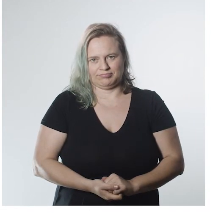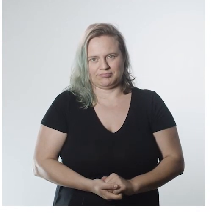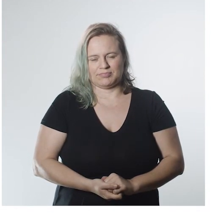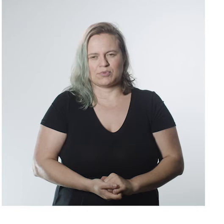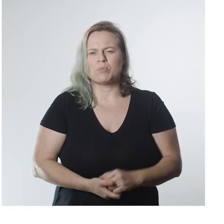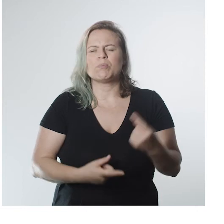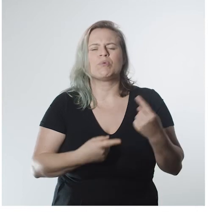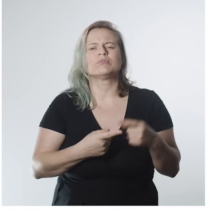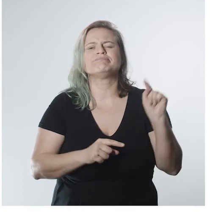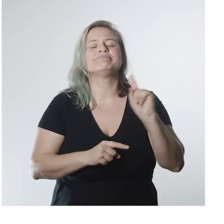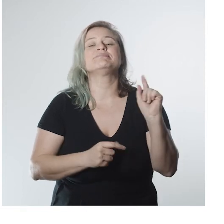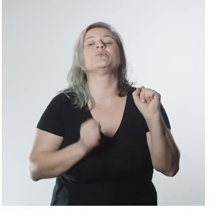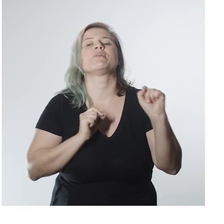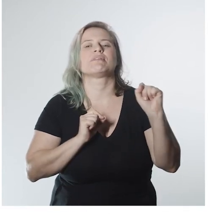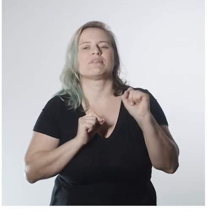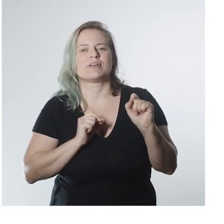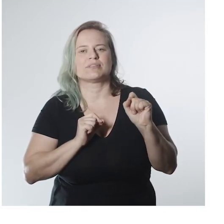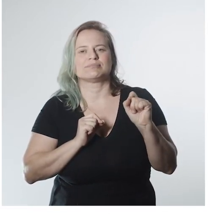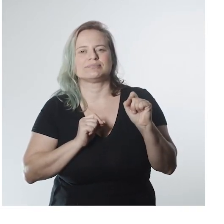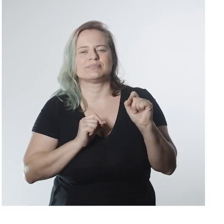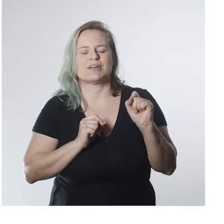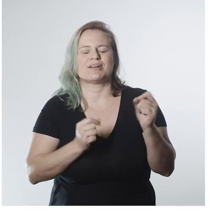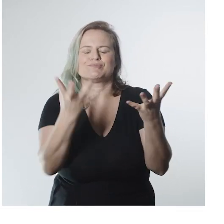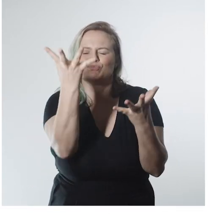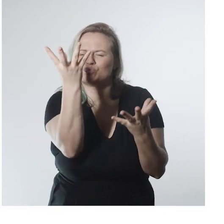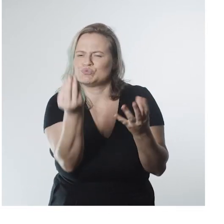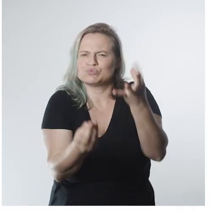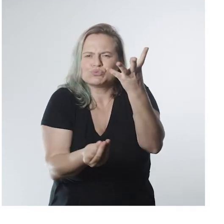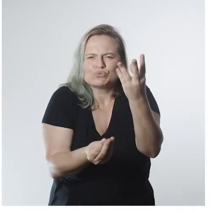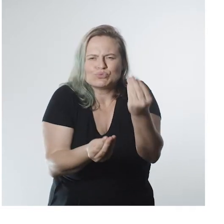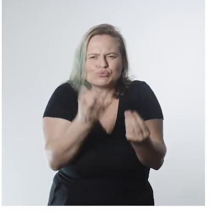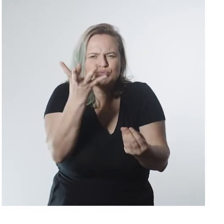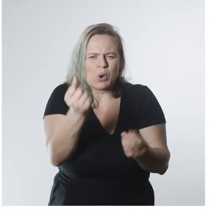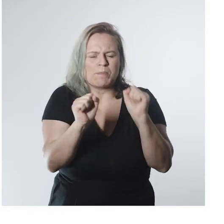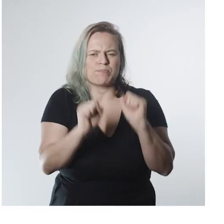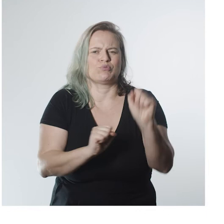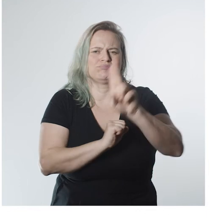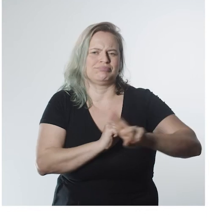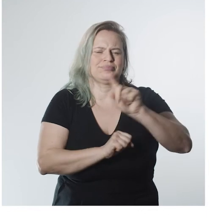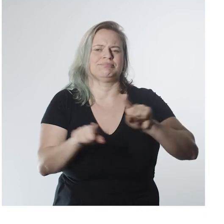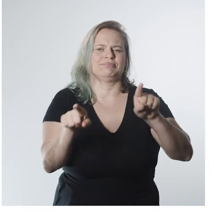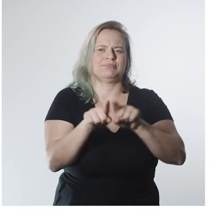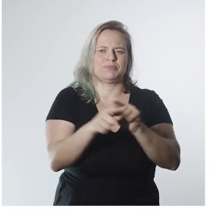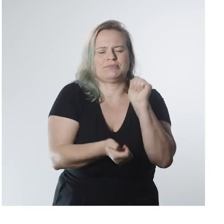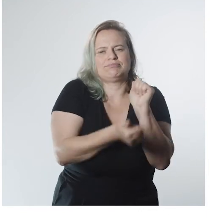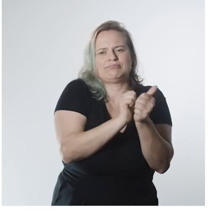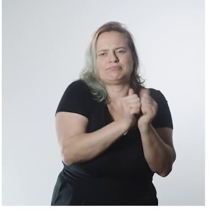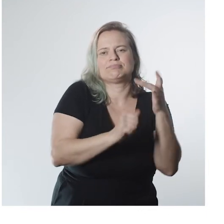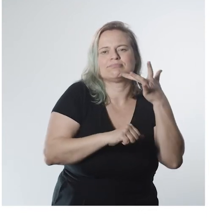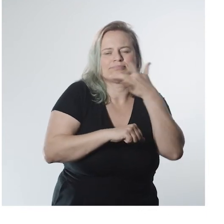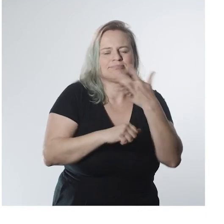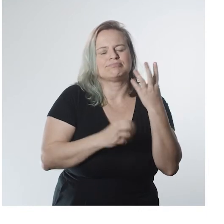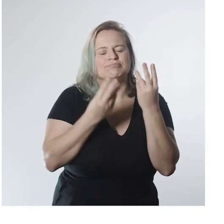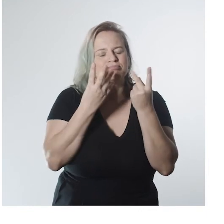E por que não um pouquinho do nosso molho ali, só para completar o nosso arroz. Então tá aqui a nossa